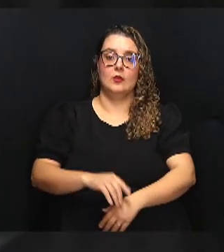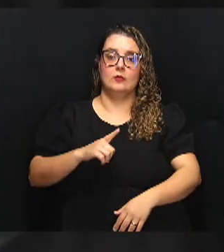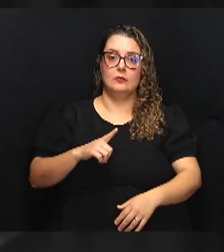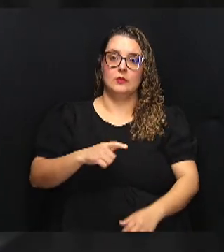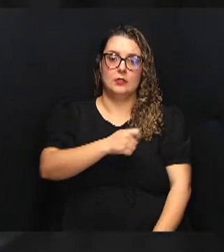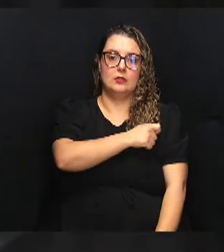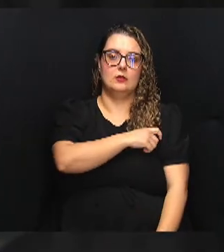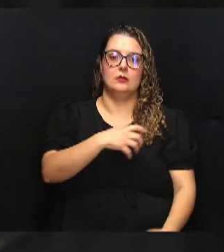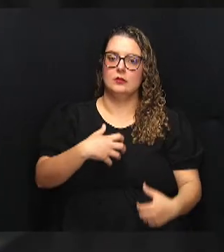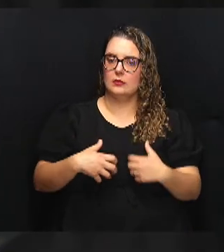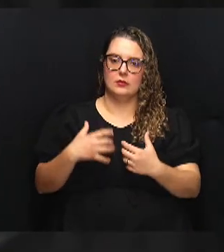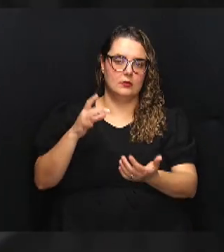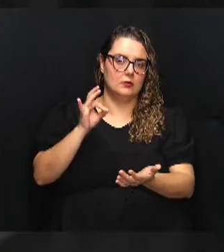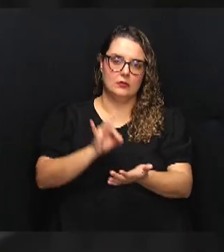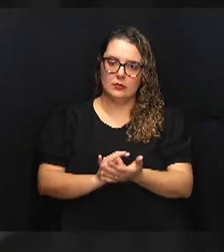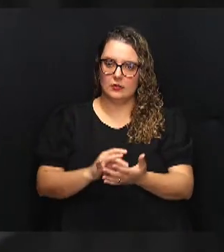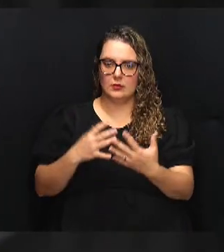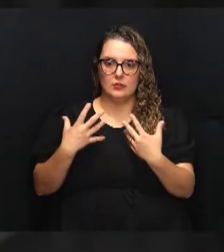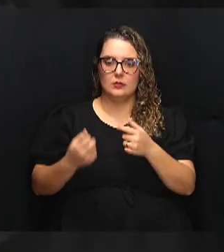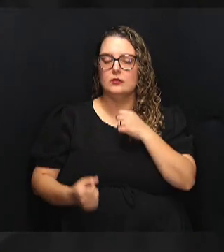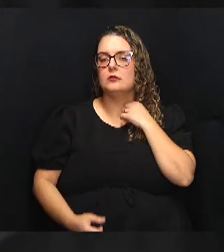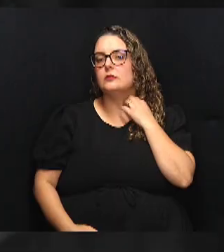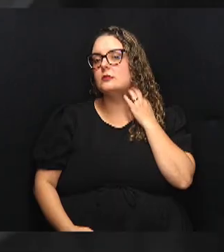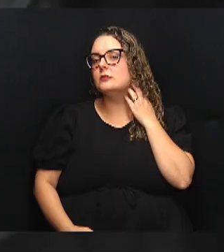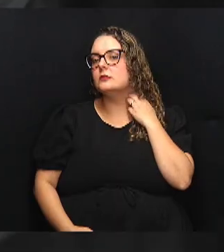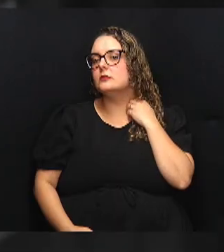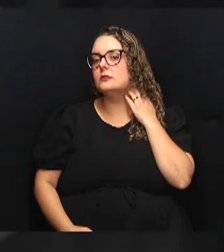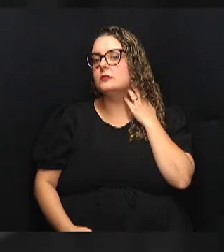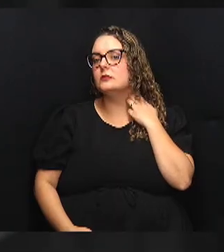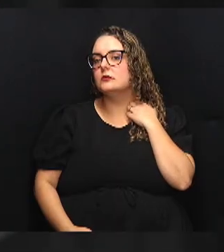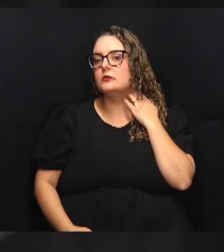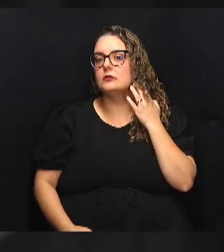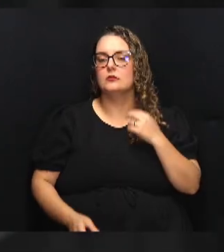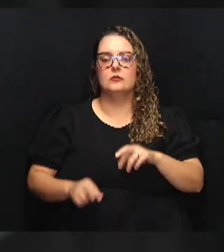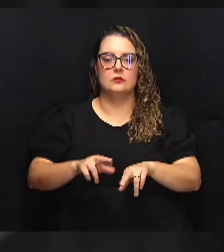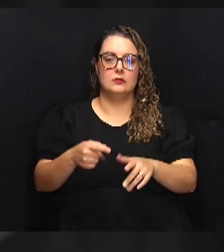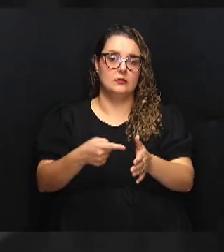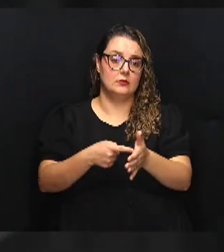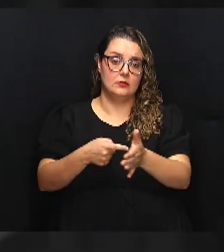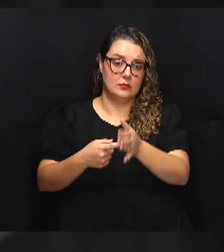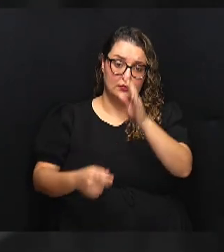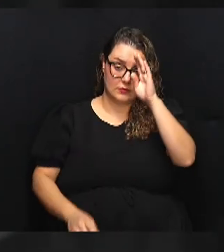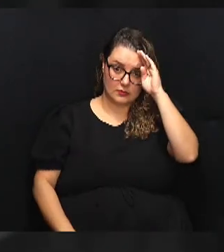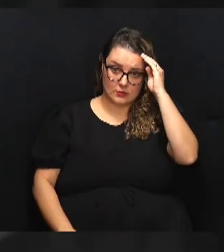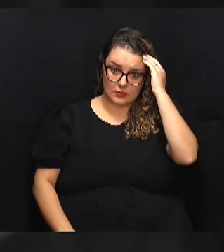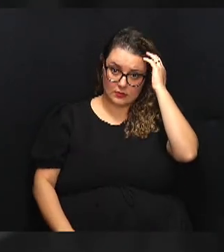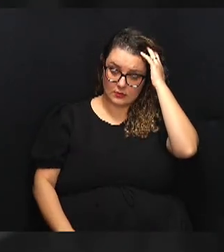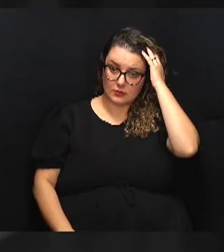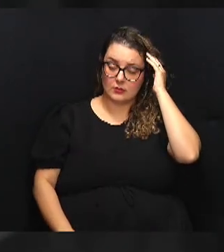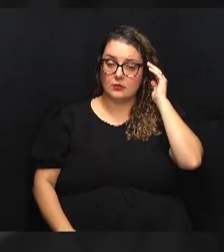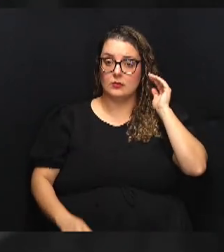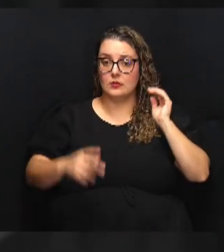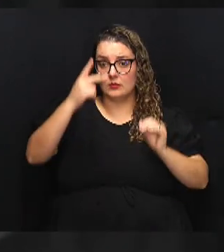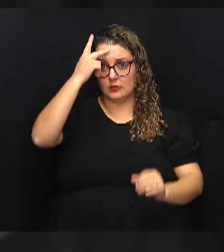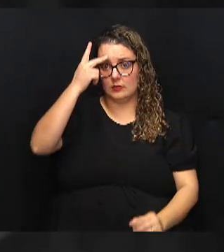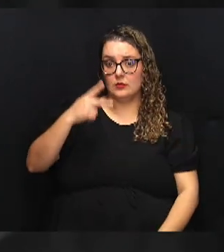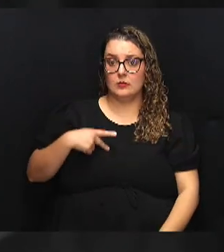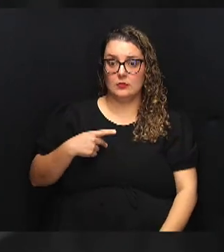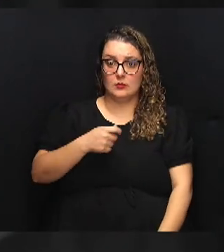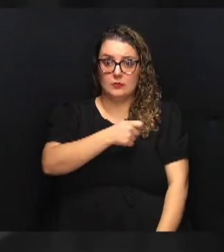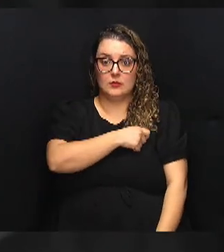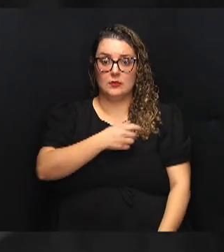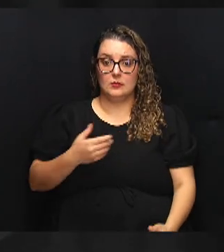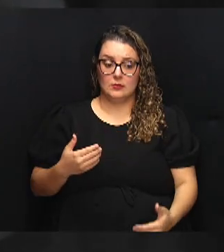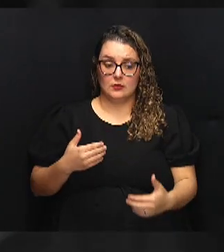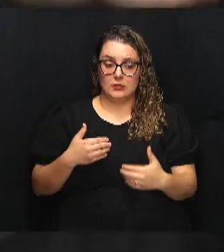incomodados. Fato, eu já recebi inúmeras, né, denúncias em que o próprio aluno ele acaba ficando reprimido, né?